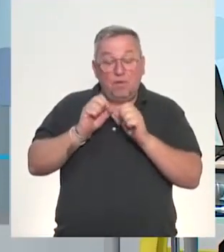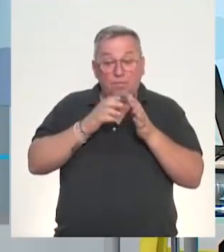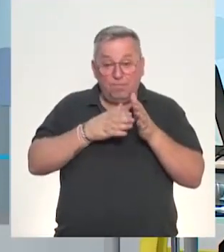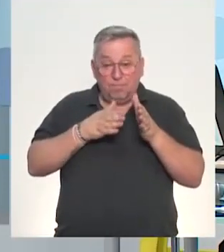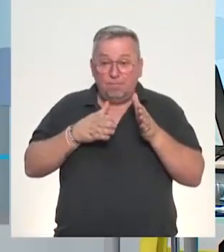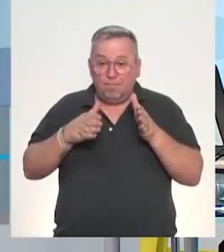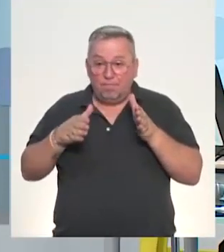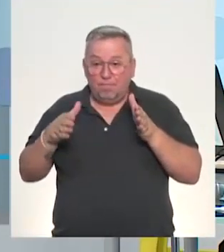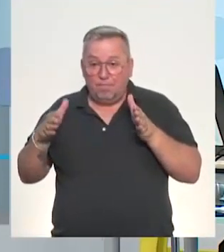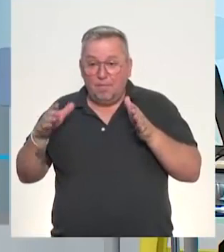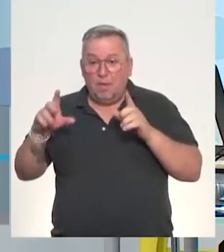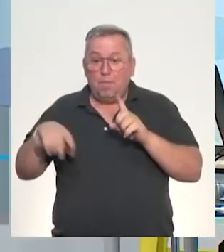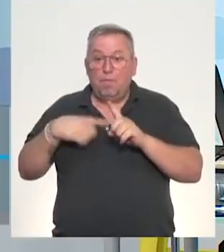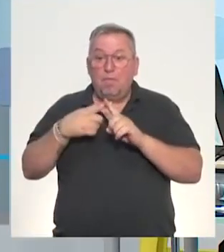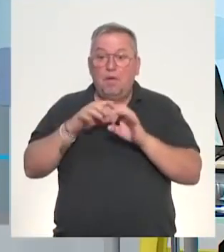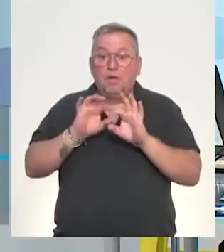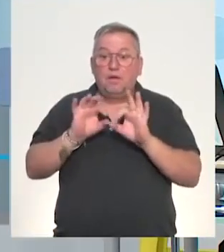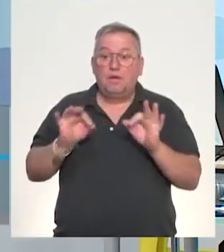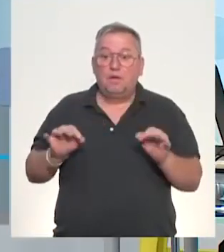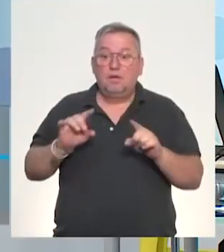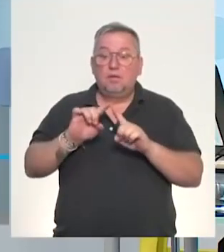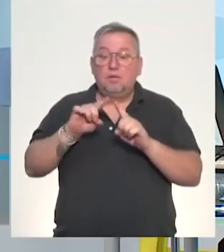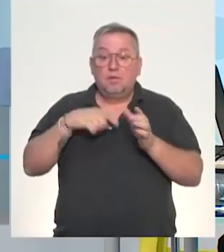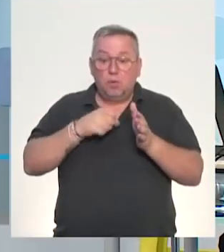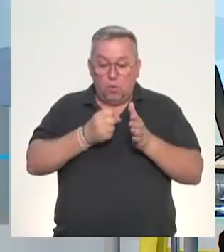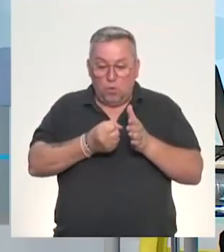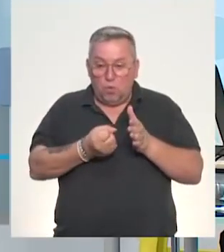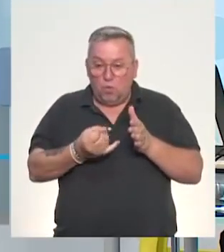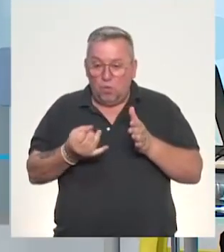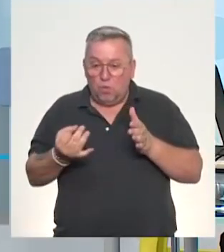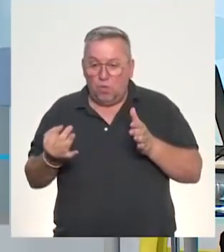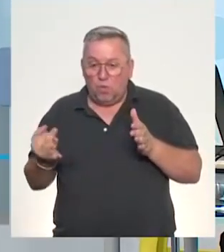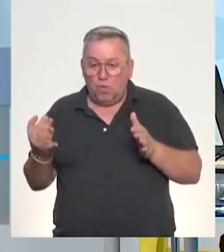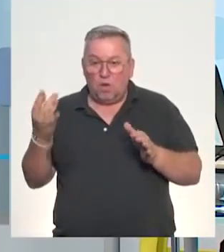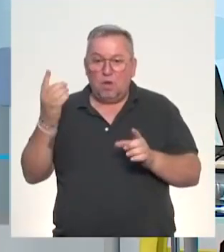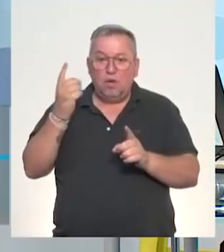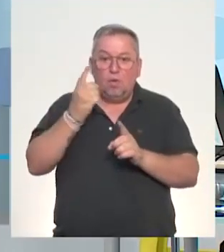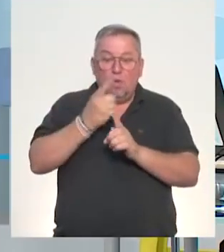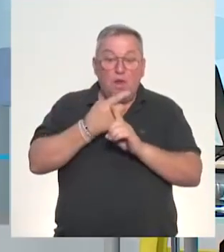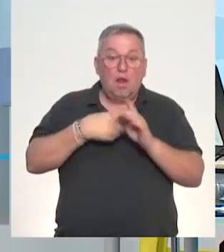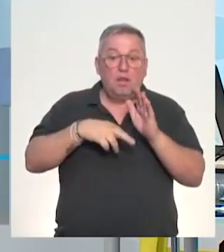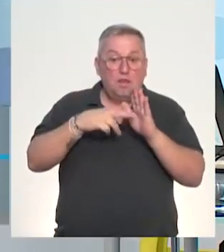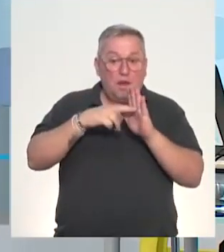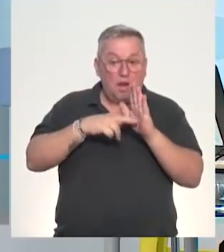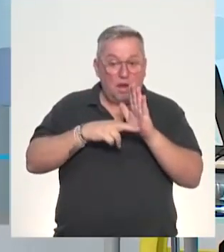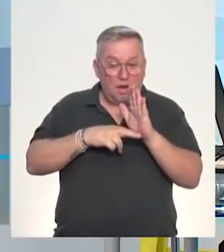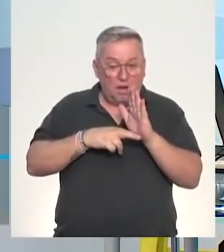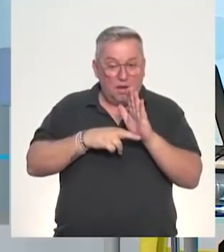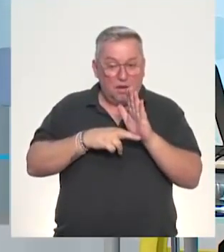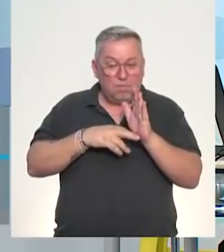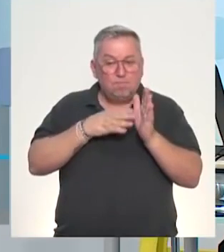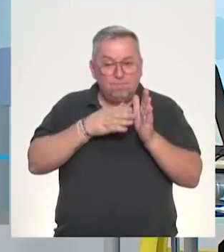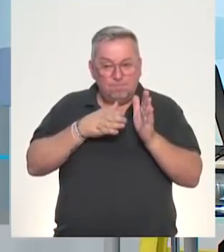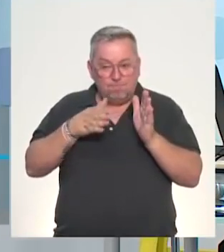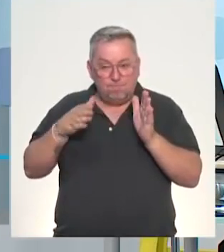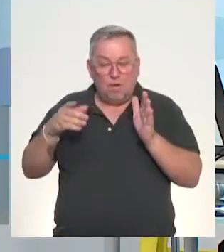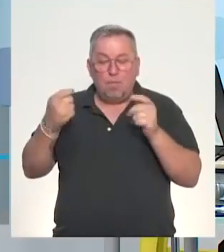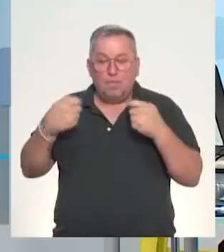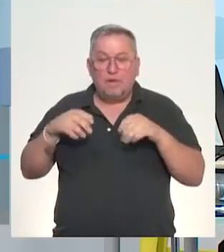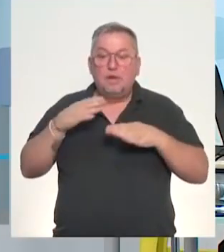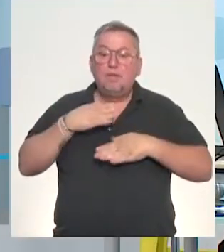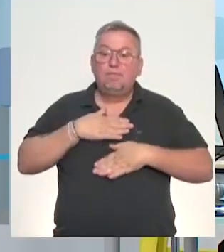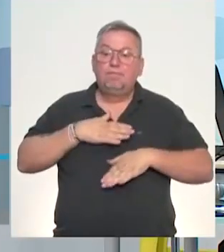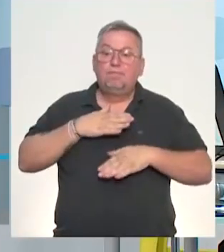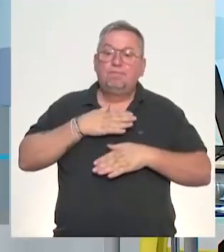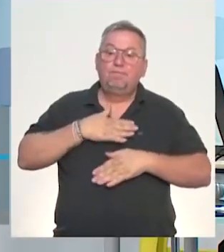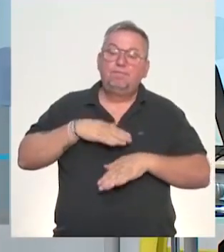é bem mais simples. Agora, você tendo a sequência numérica, identificar essa lei de formação requer um pouco mais de calma e cuidado na